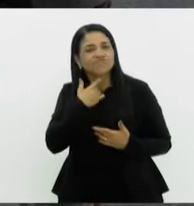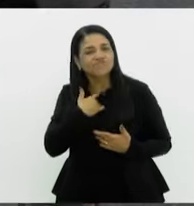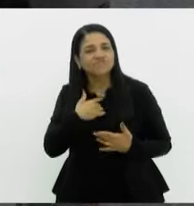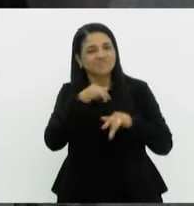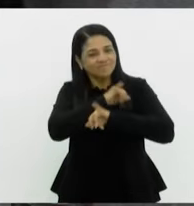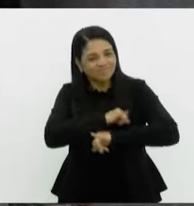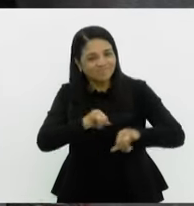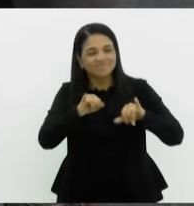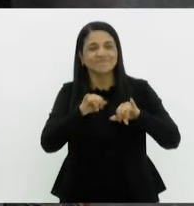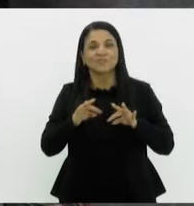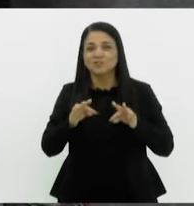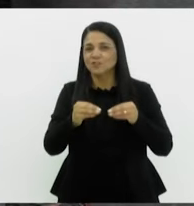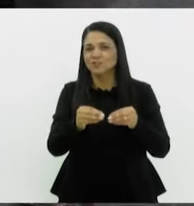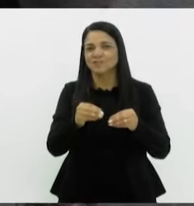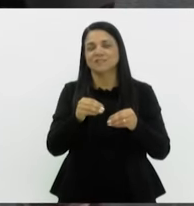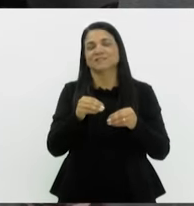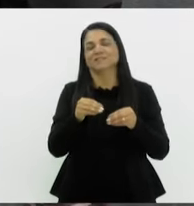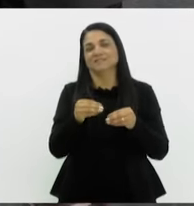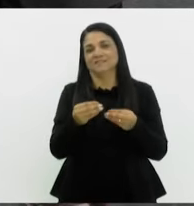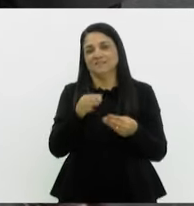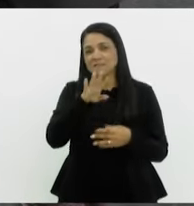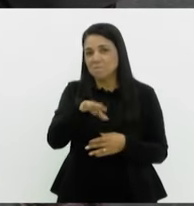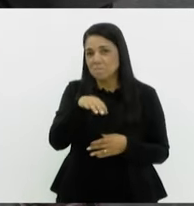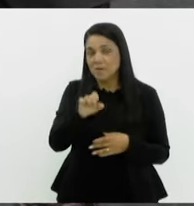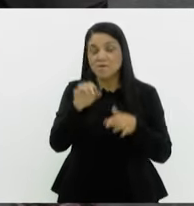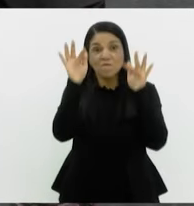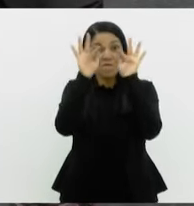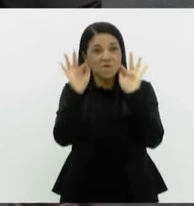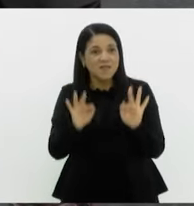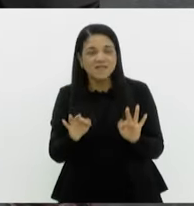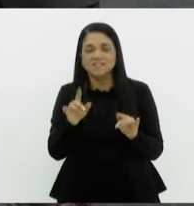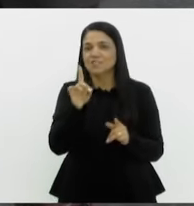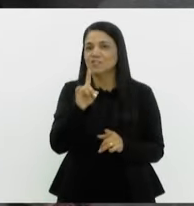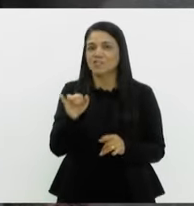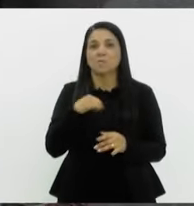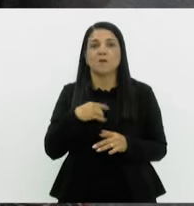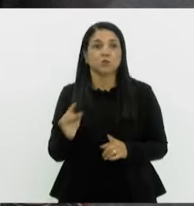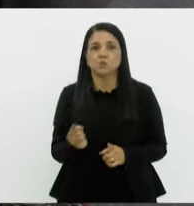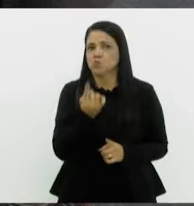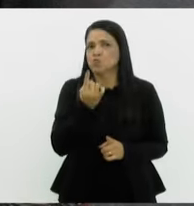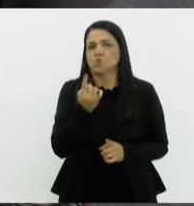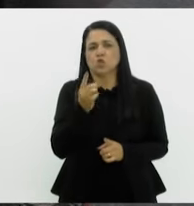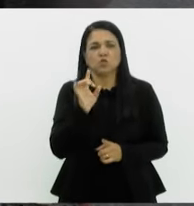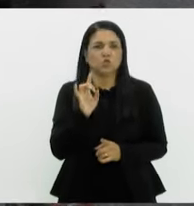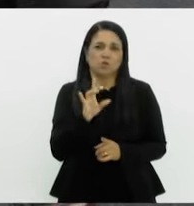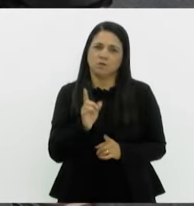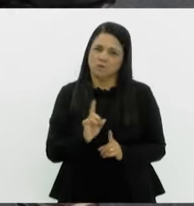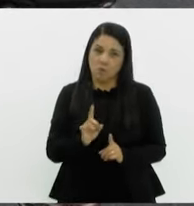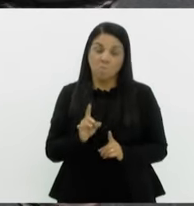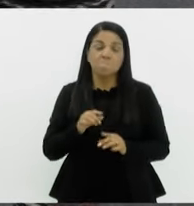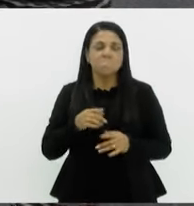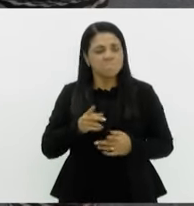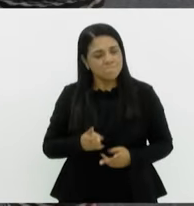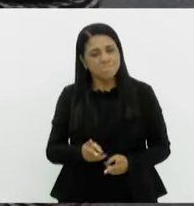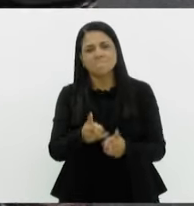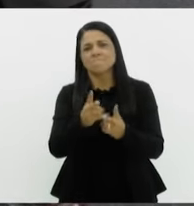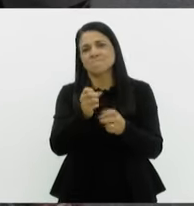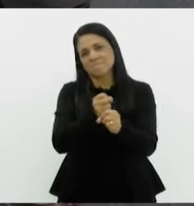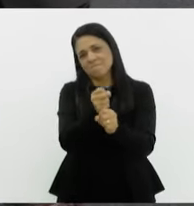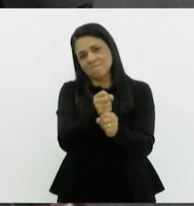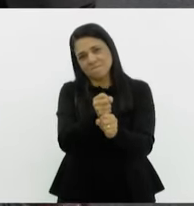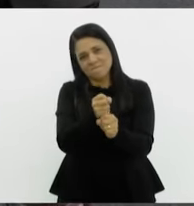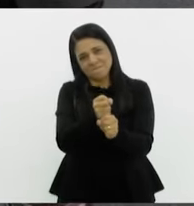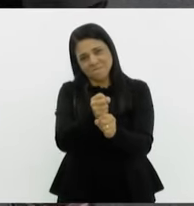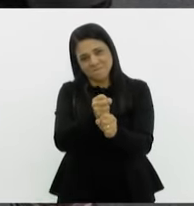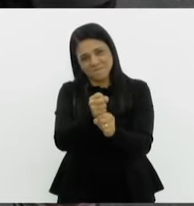feliz Dia das Mães, que a gente possa não ter só um dia de reconhecimento, dessas mulheres, mas que a gente tenha um ano inteiro de